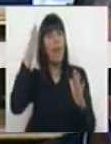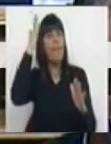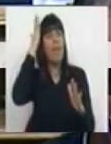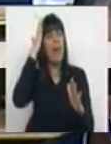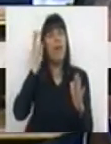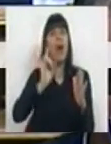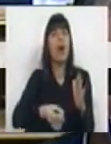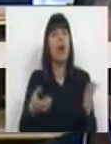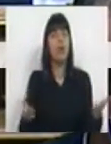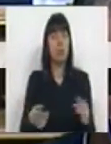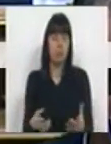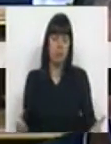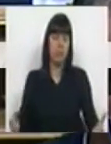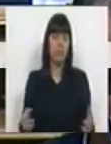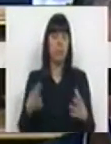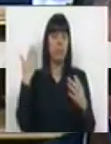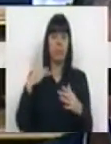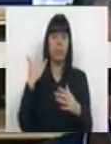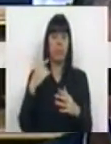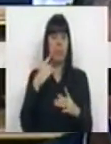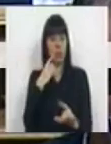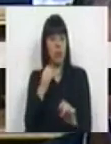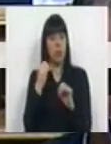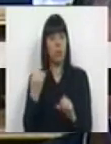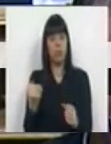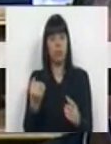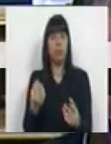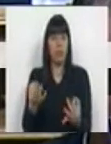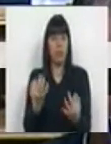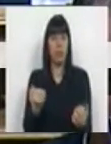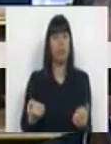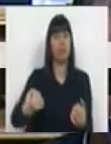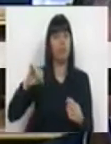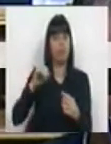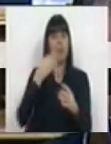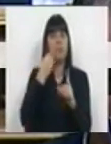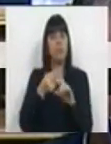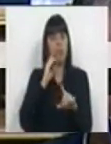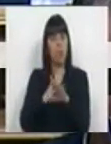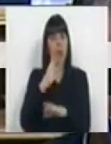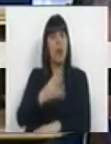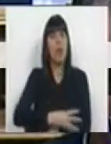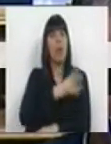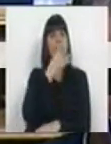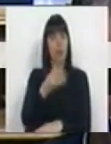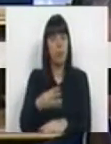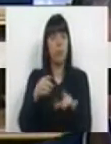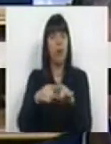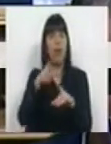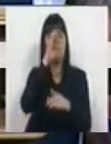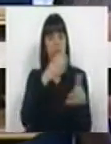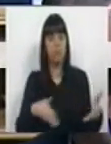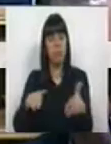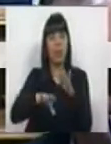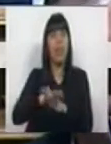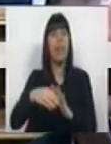prevê e que foram, como nunca, violados e violentados ao longo dos últimos 4 anos sob a